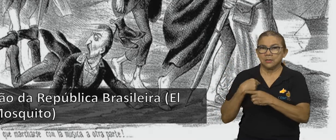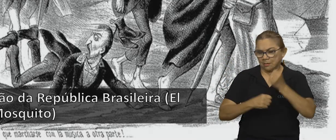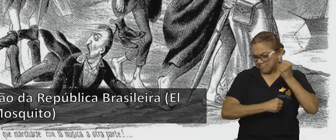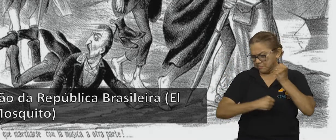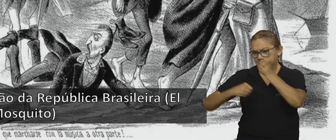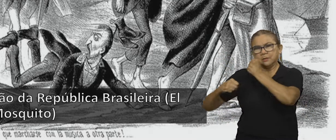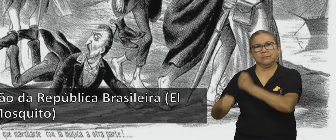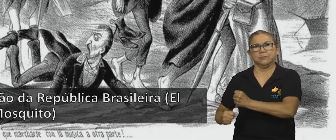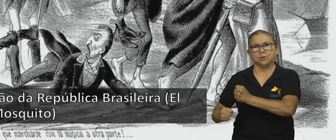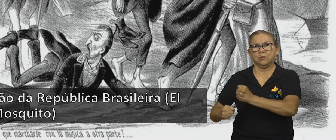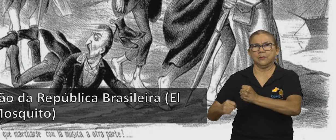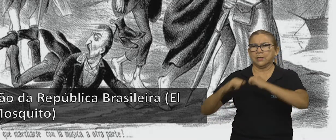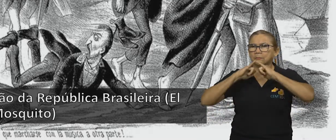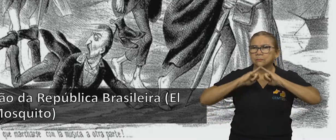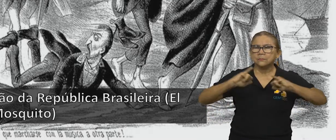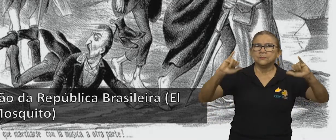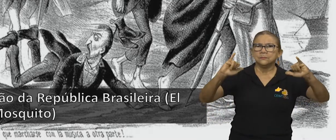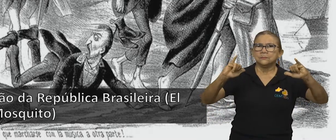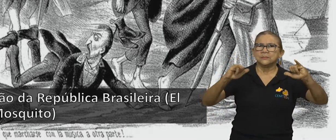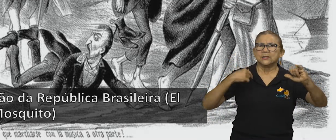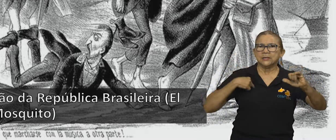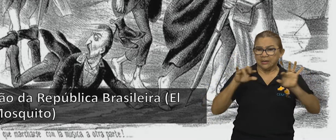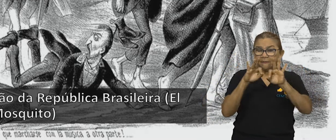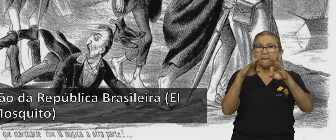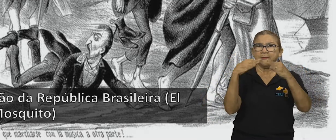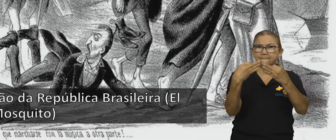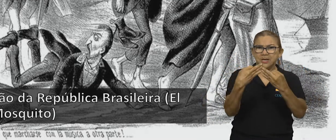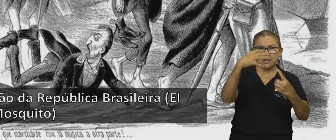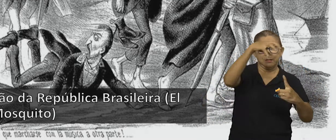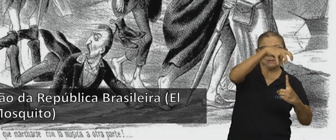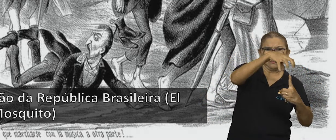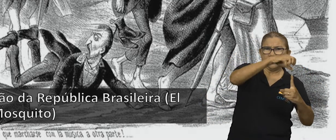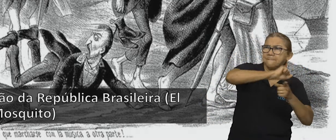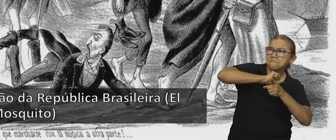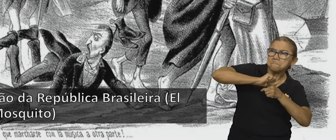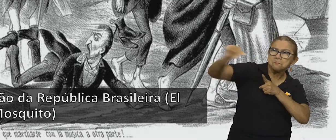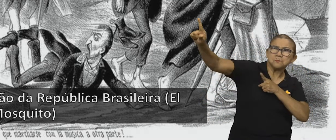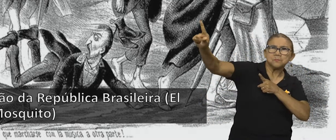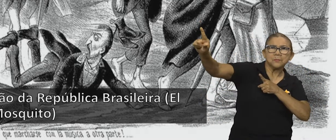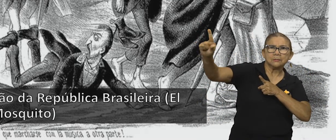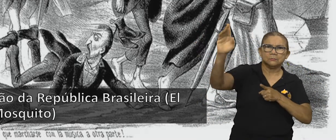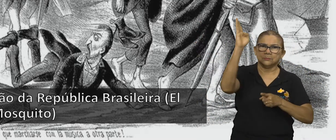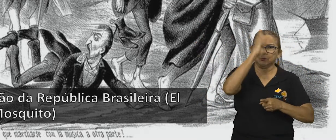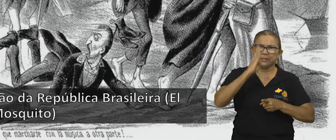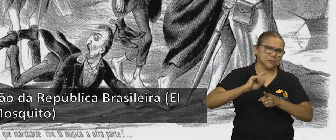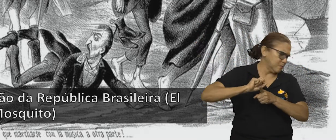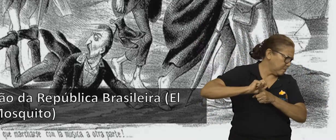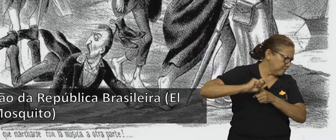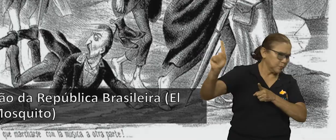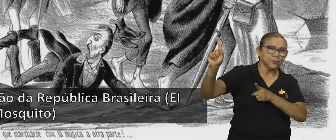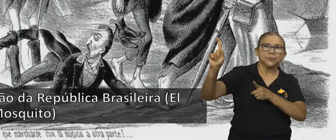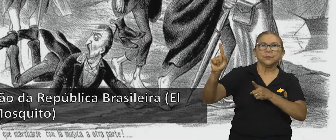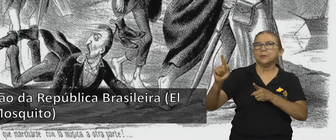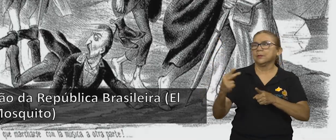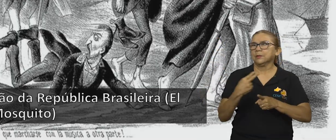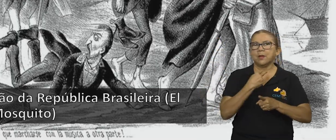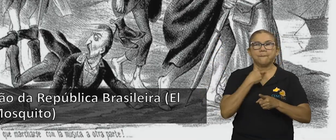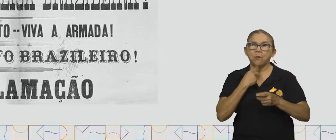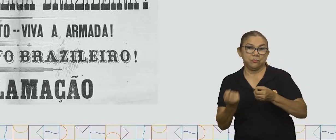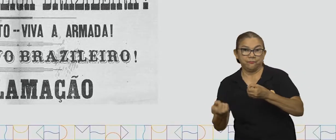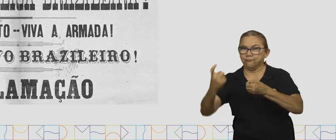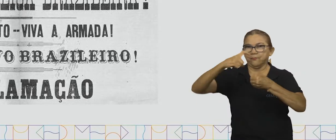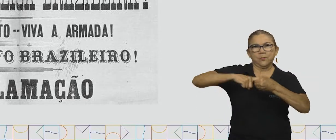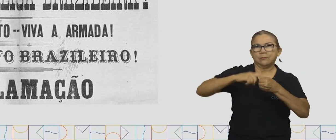proclamada e a família imperial foi banida do Brasil, ou seja, eles foram expulsos e não podiam retornar ao